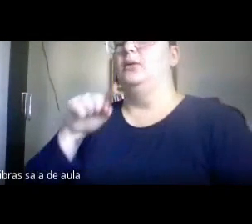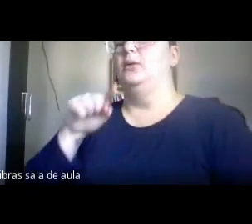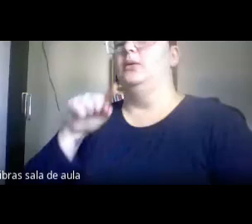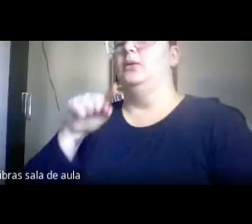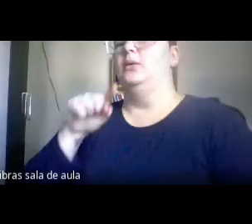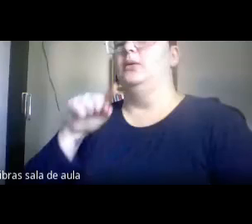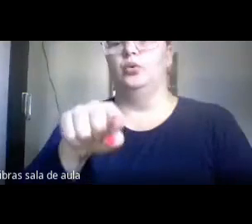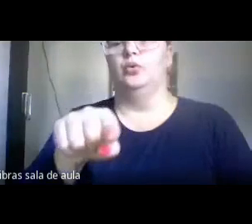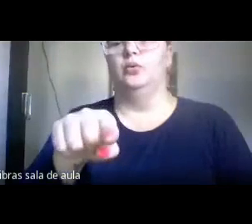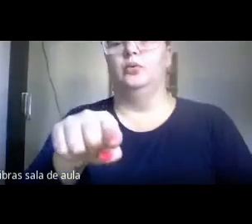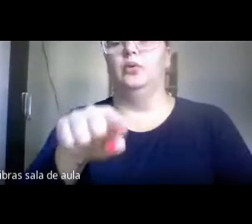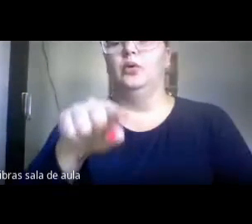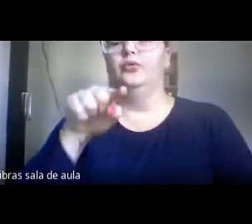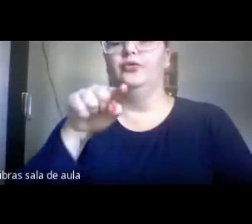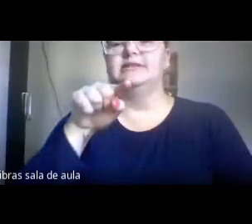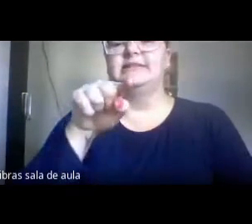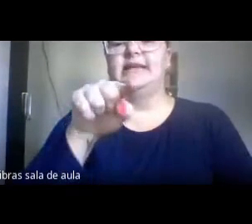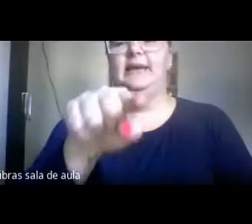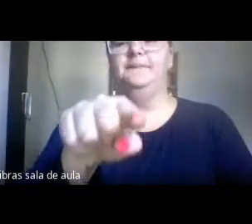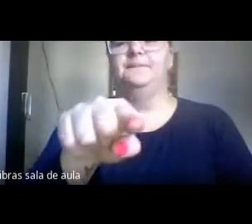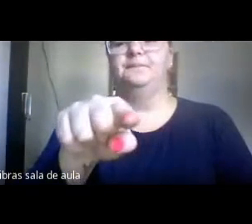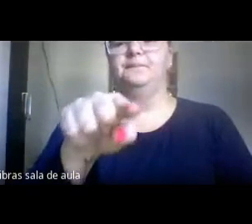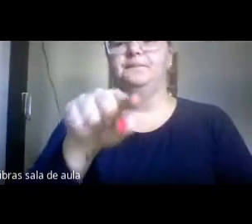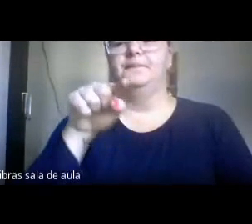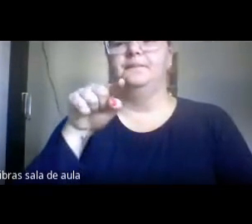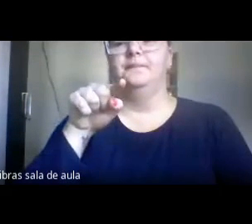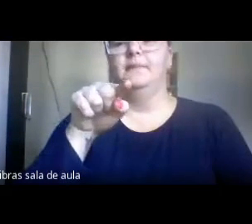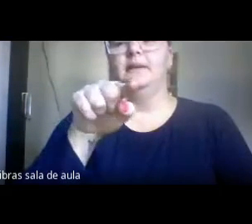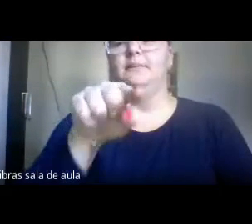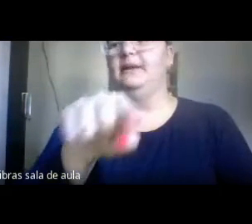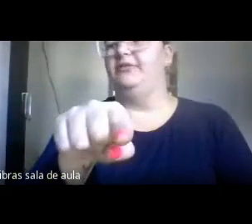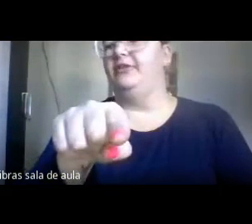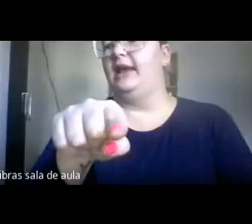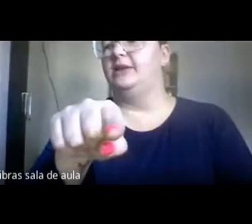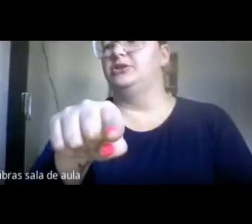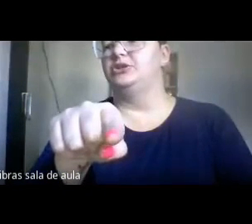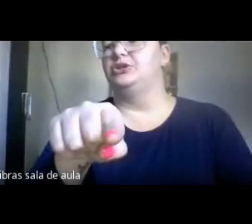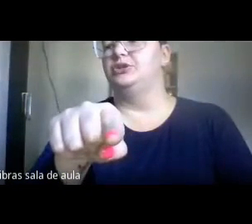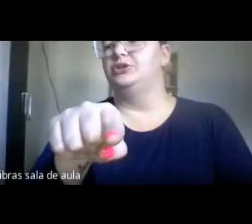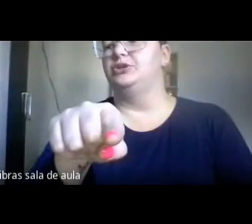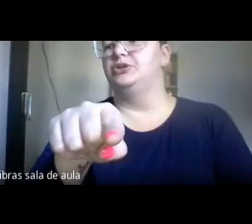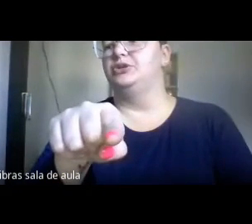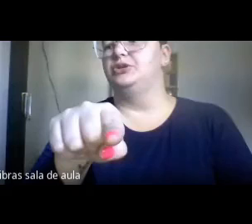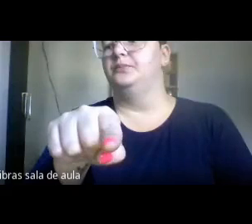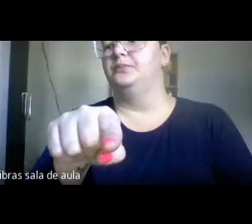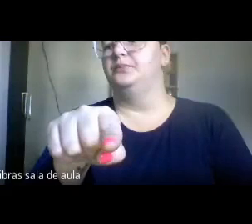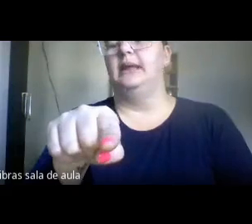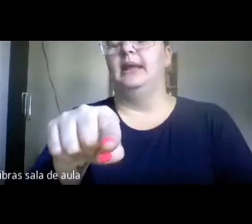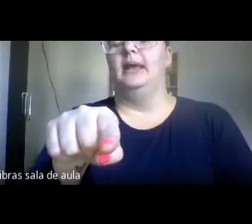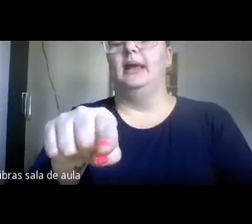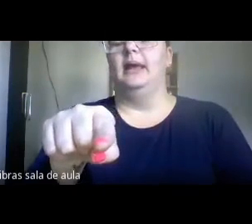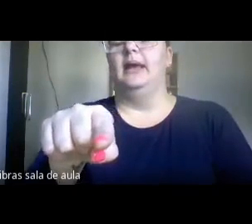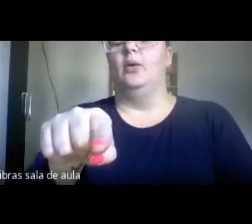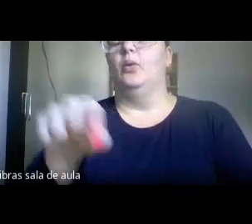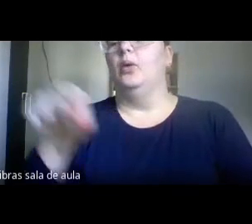Aí o tu ou você para frente.